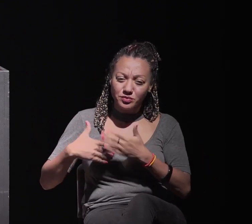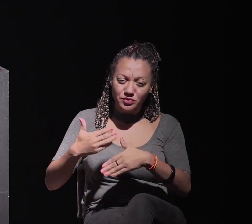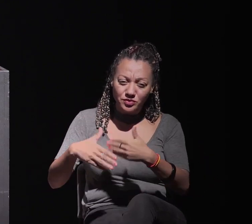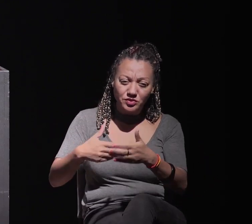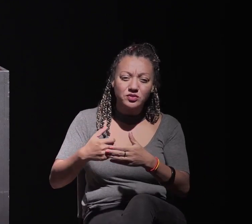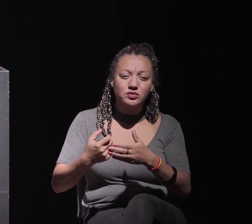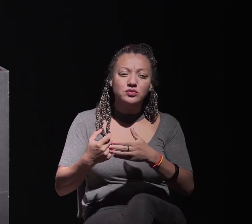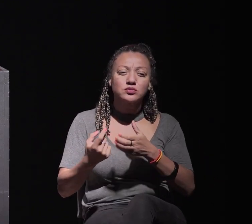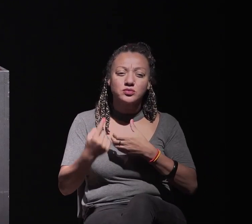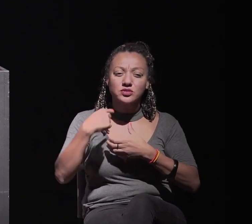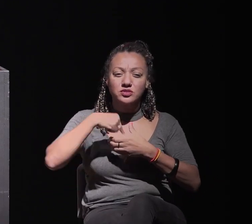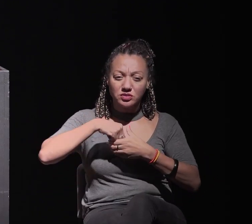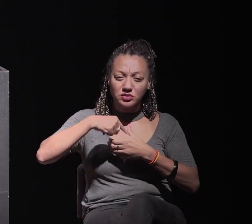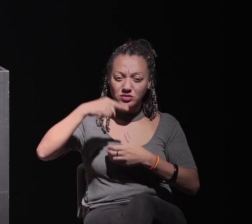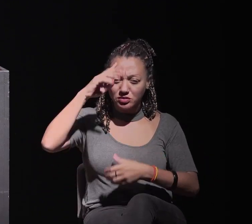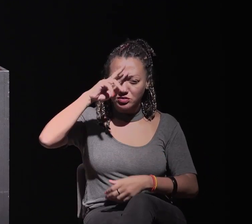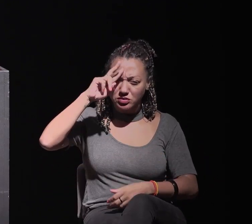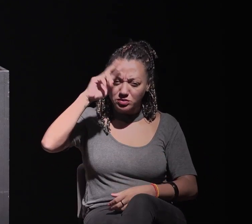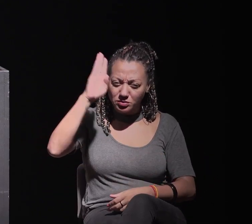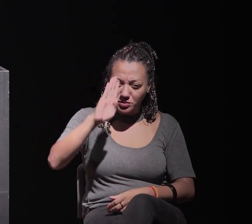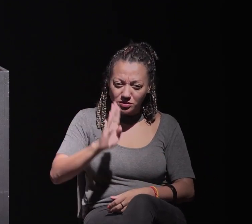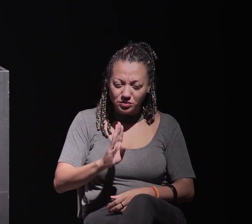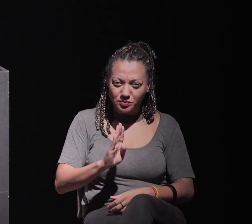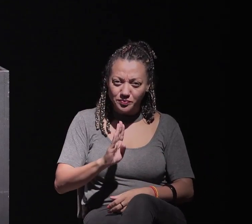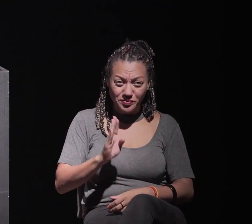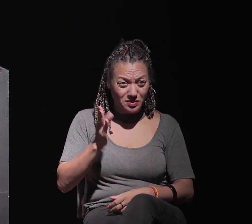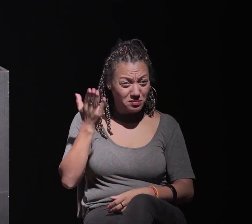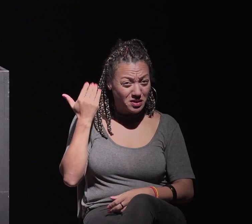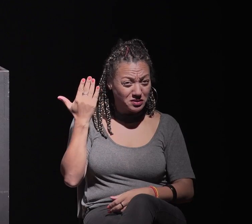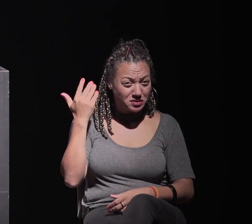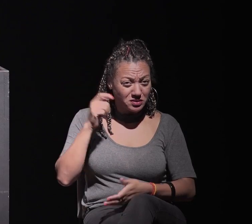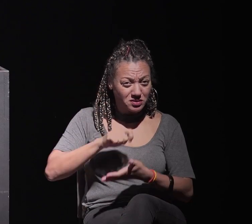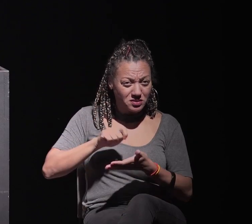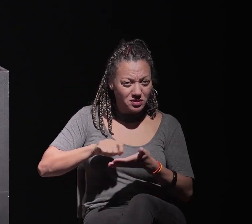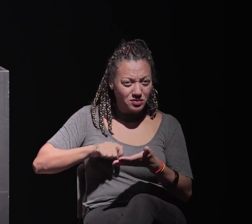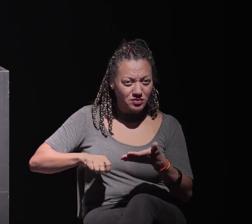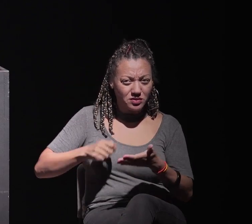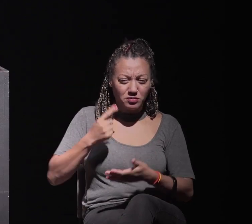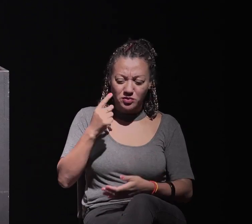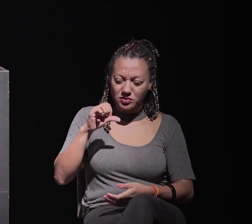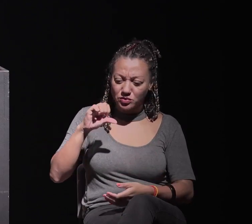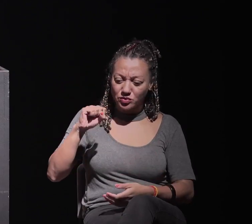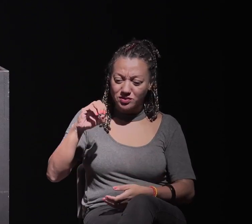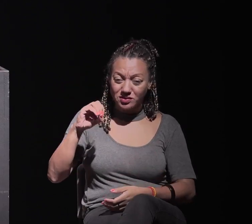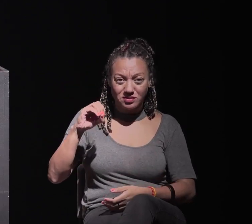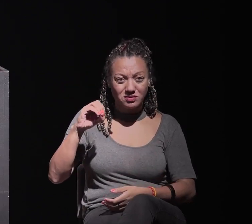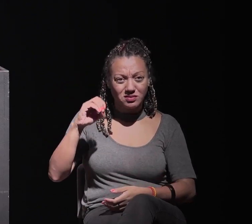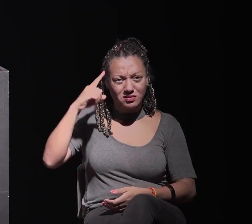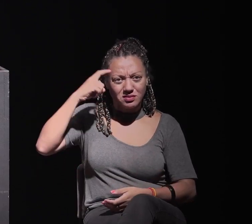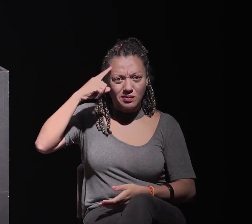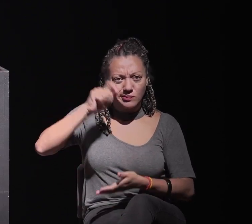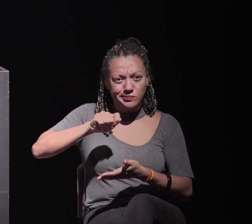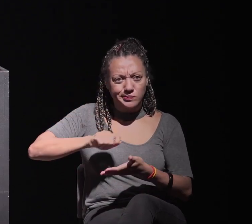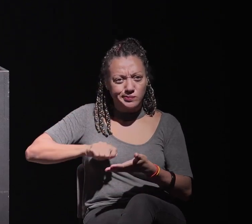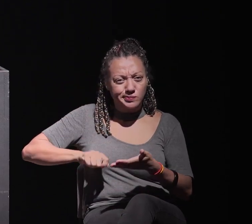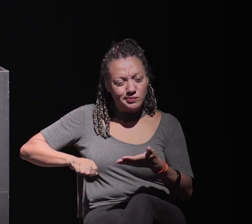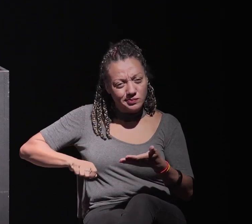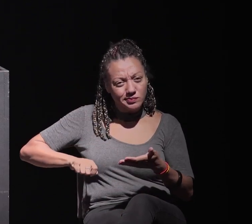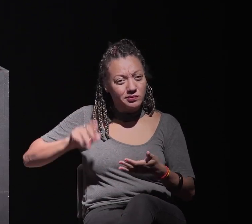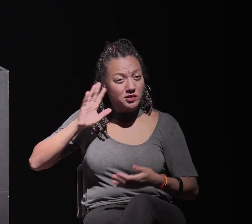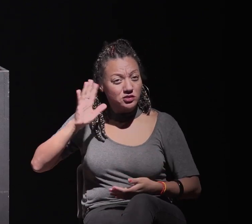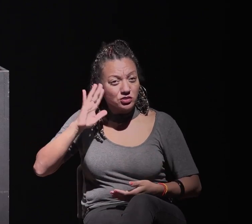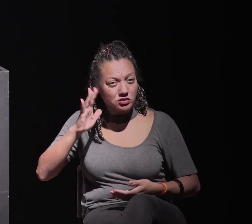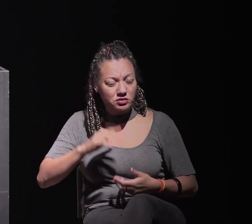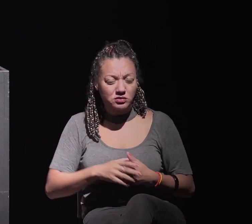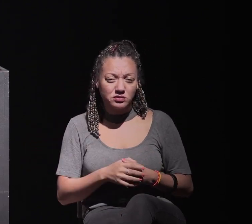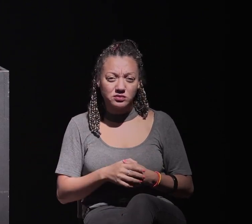aí a gente chega nos dias de hoje, ou na época em que a Lélia escrevia isso, que é mais ou menos ali no começo dos anos 80. Então, ela diz o seguinte: se,